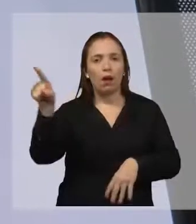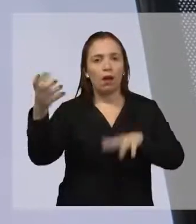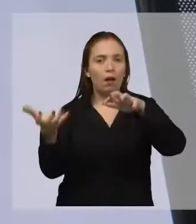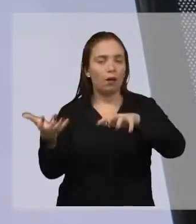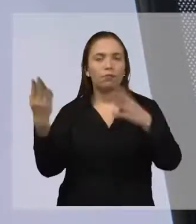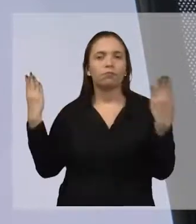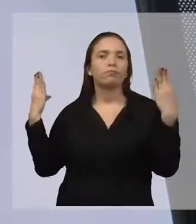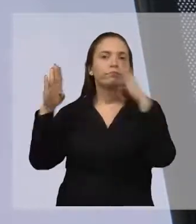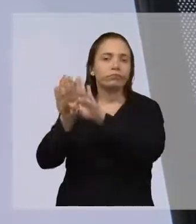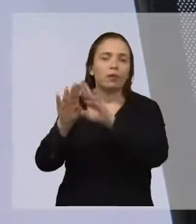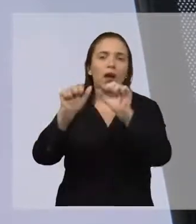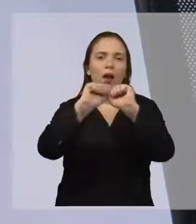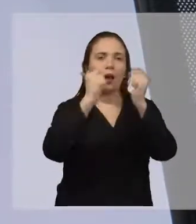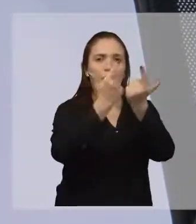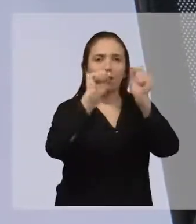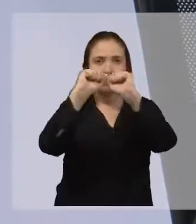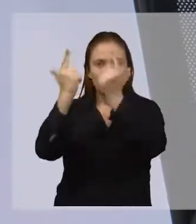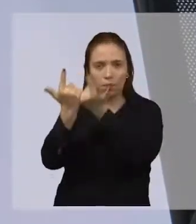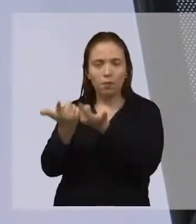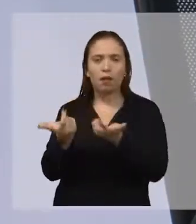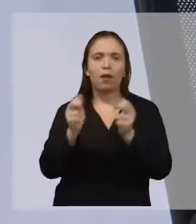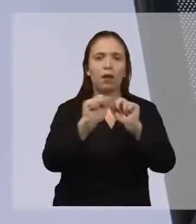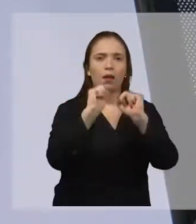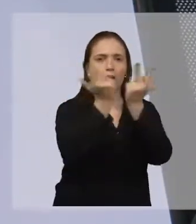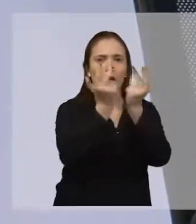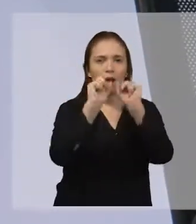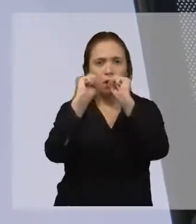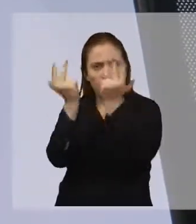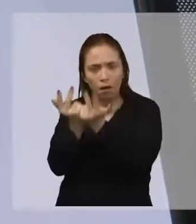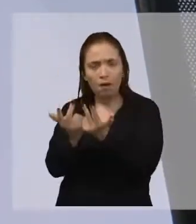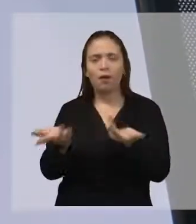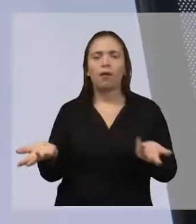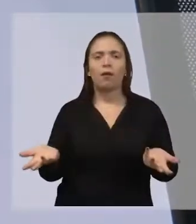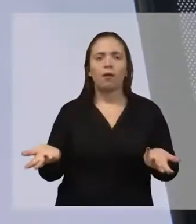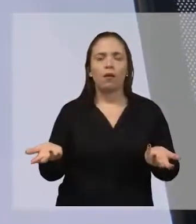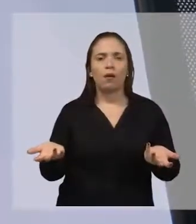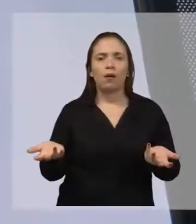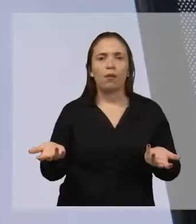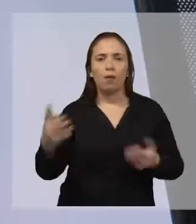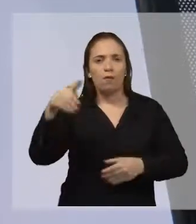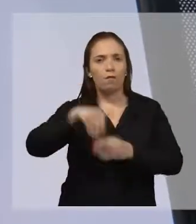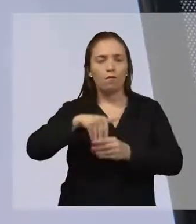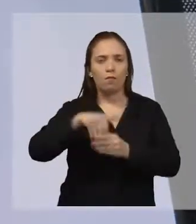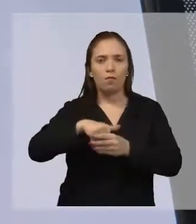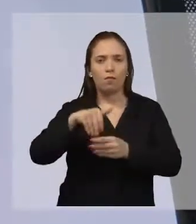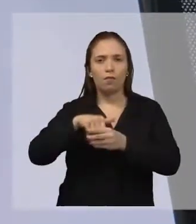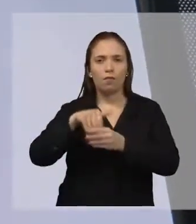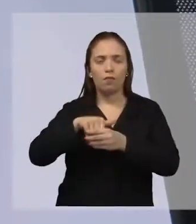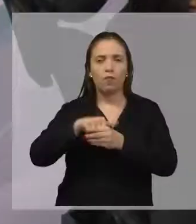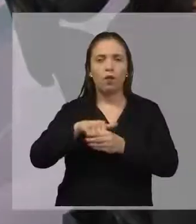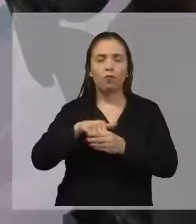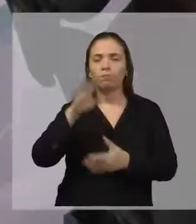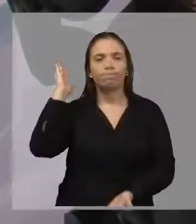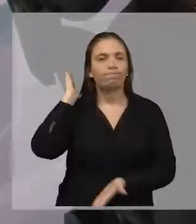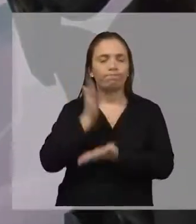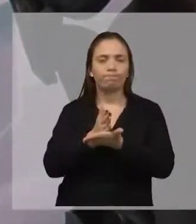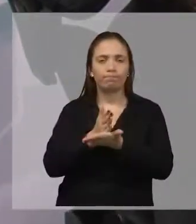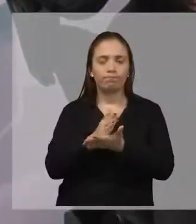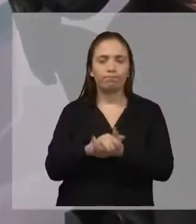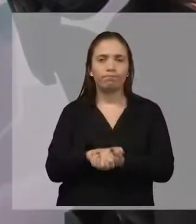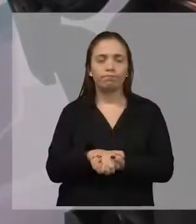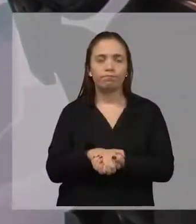30. Já os militares não souberam ou não quiseram cooptar os intelectuais e passaram para a